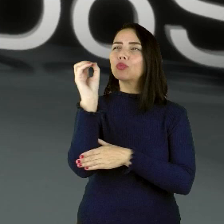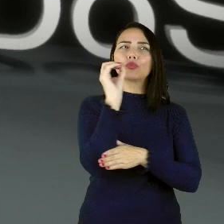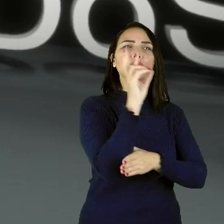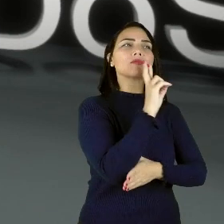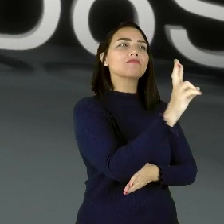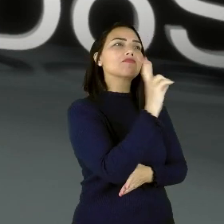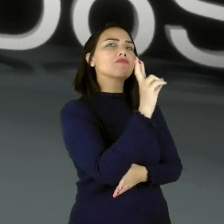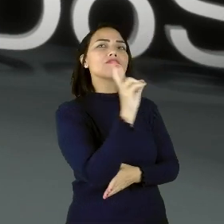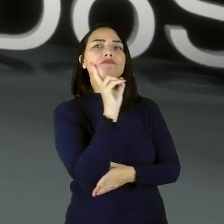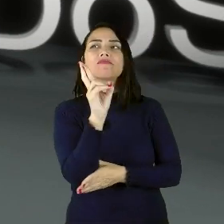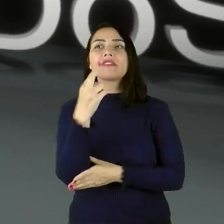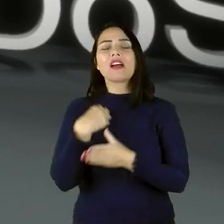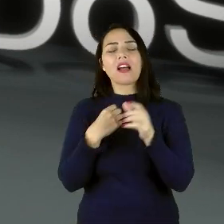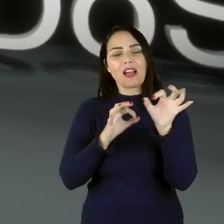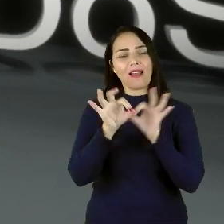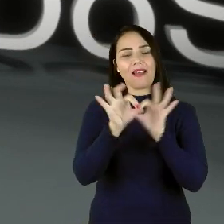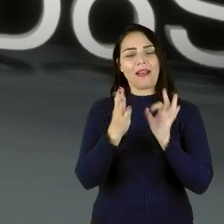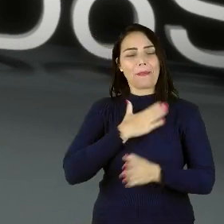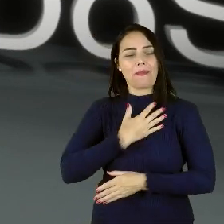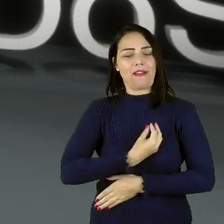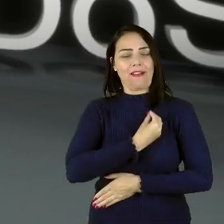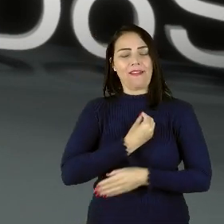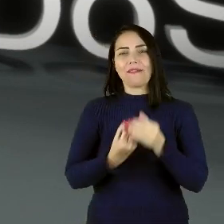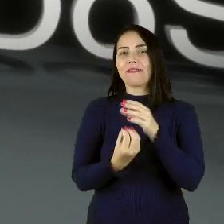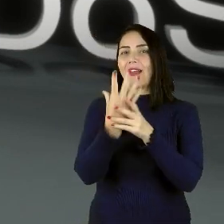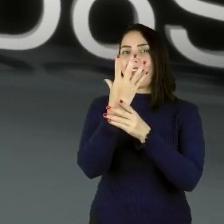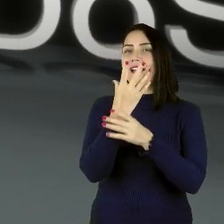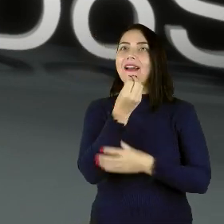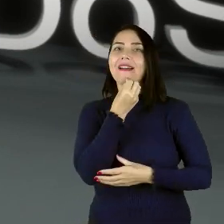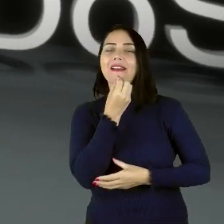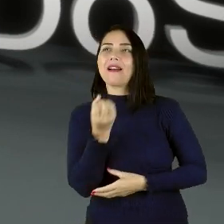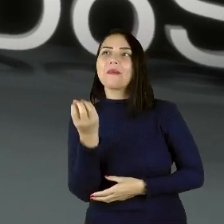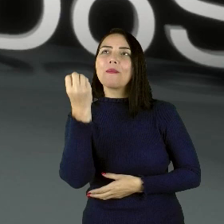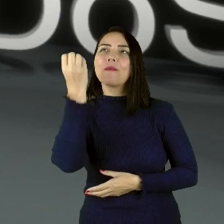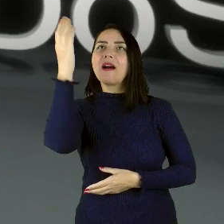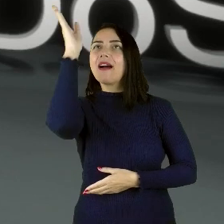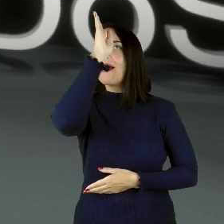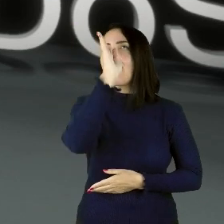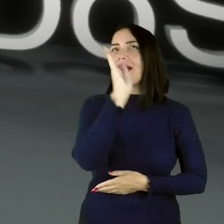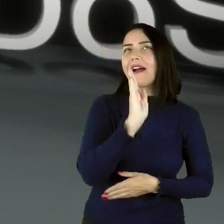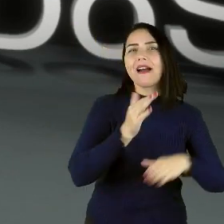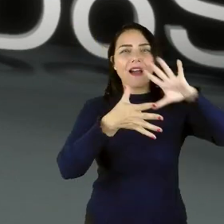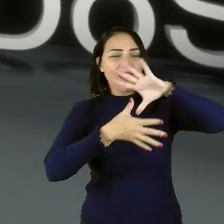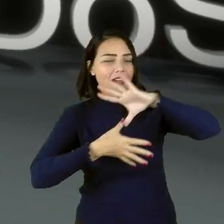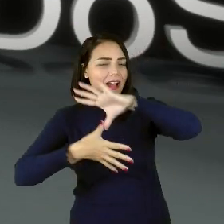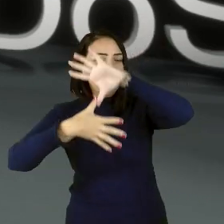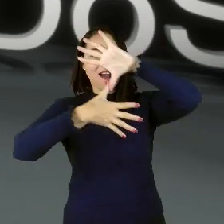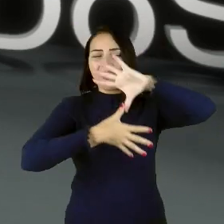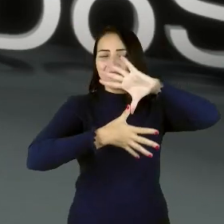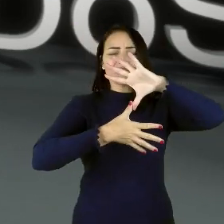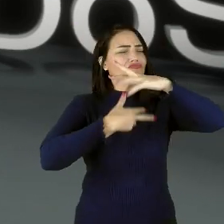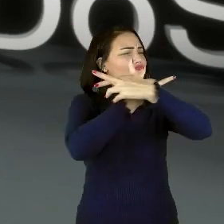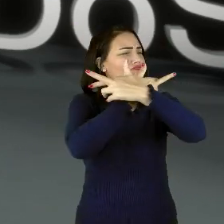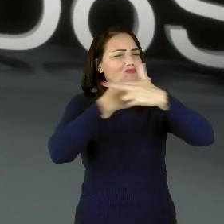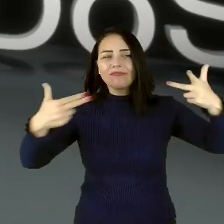minha vida criando oportunidades para viajar, seja no Brasil, na América Latina, na Ásia, na Europa, na África, no